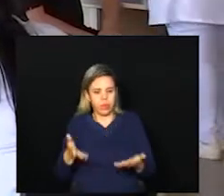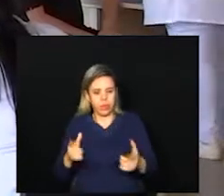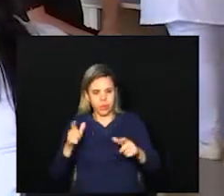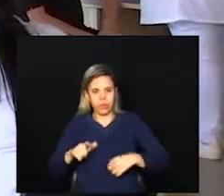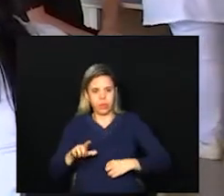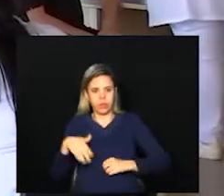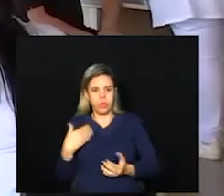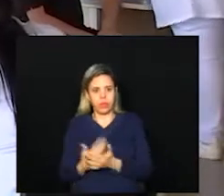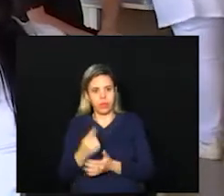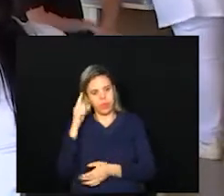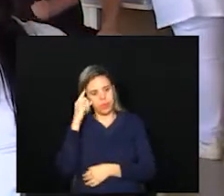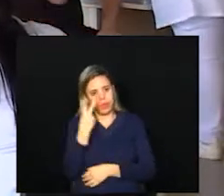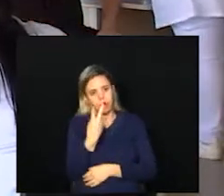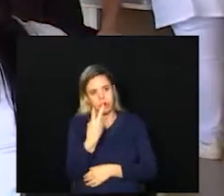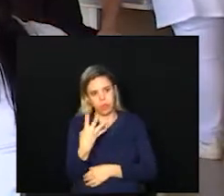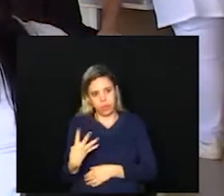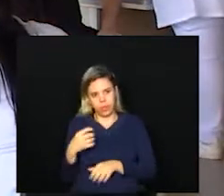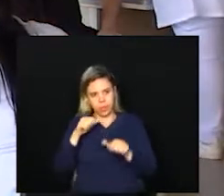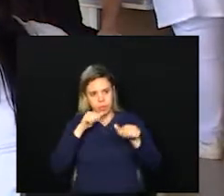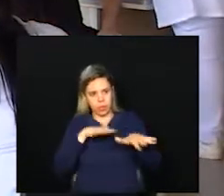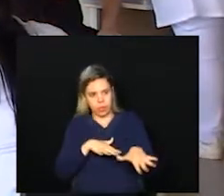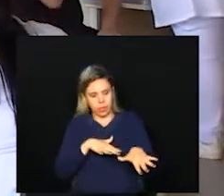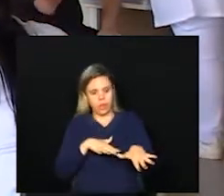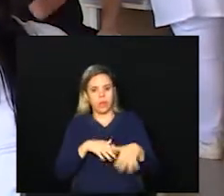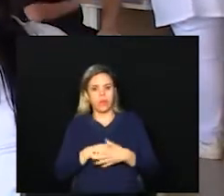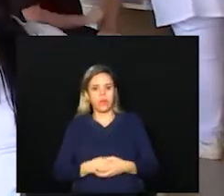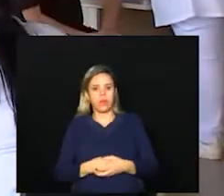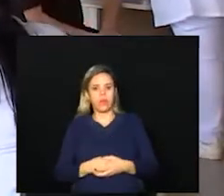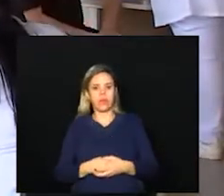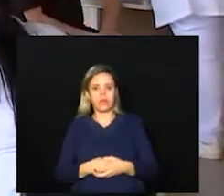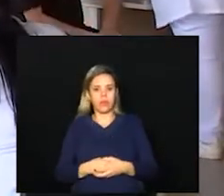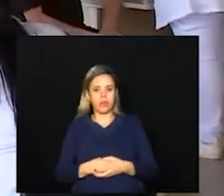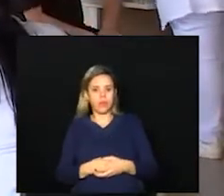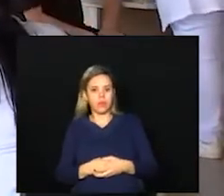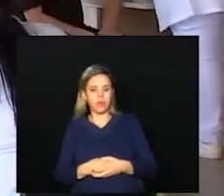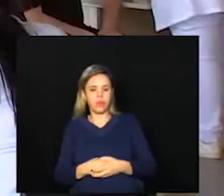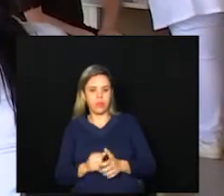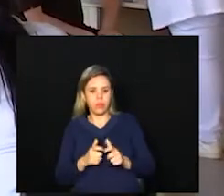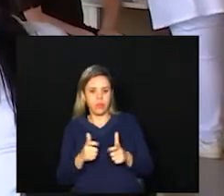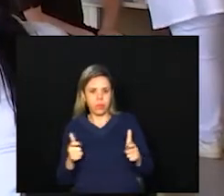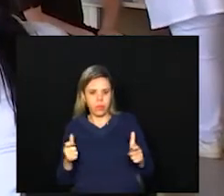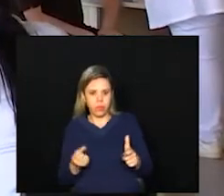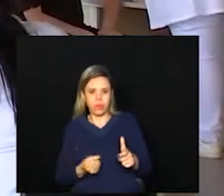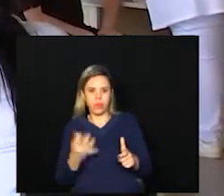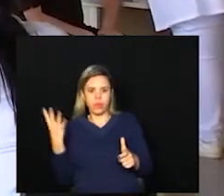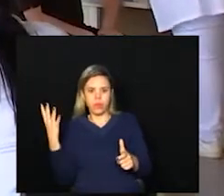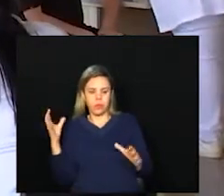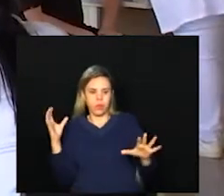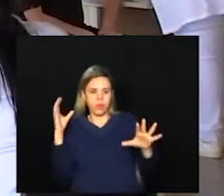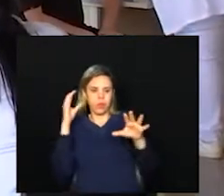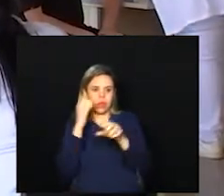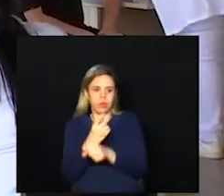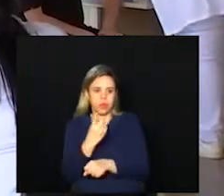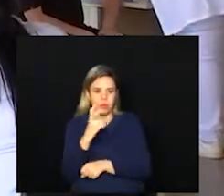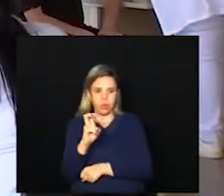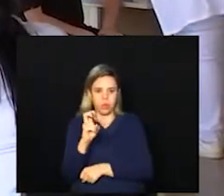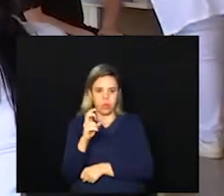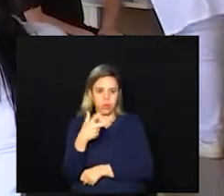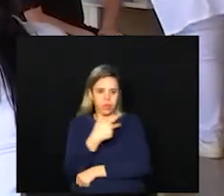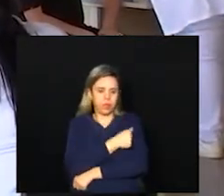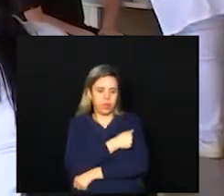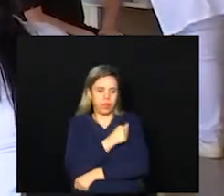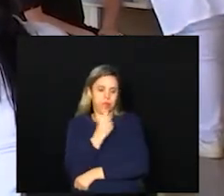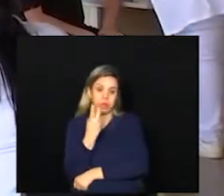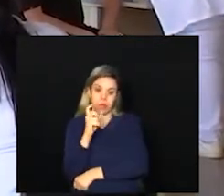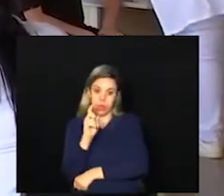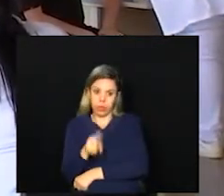espaço até o dia 24 de setembro, mas que vai gerar aí um total de 15 mil doses aplicadas, pelo